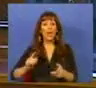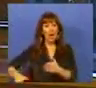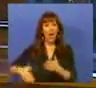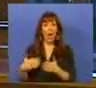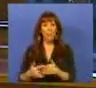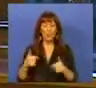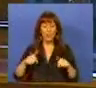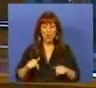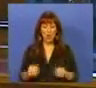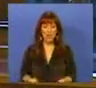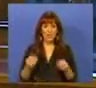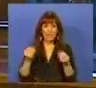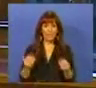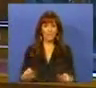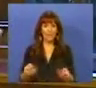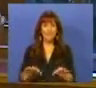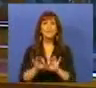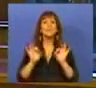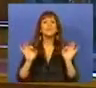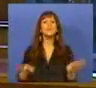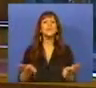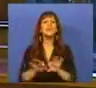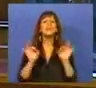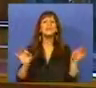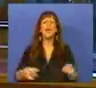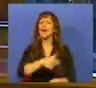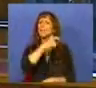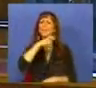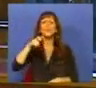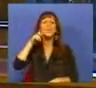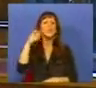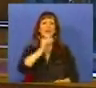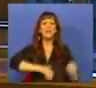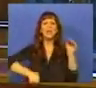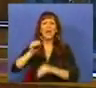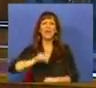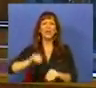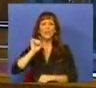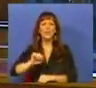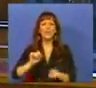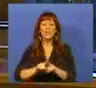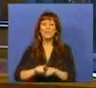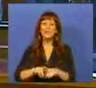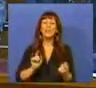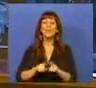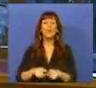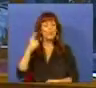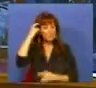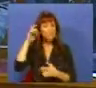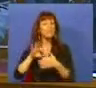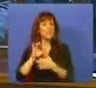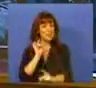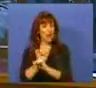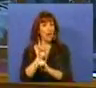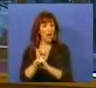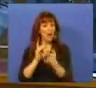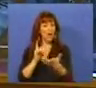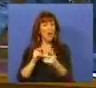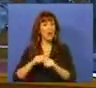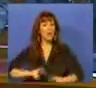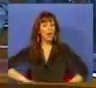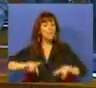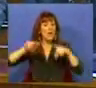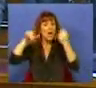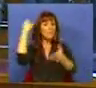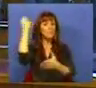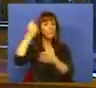proposta que trazemos corresponde às promessas eleitorais de que se iriam ter em consideração as